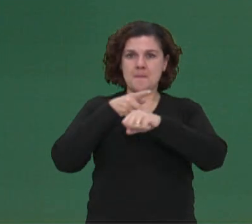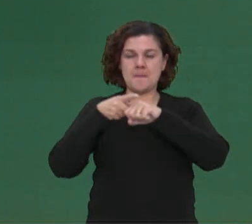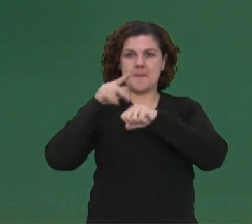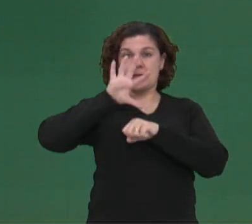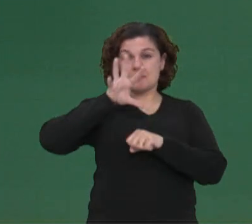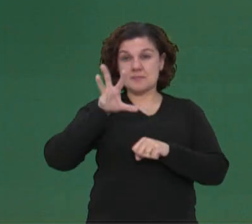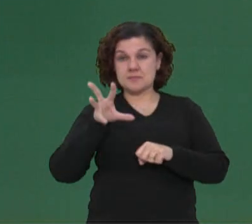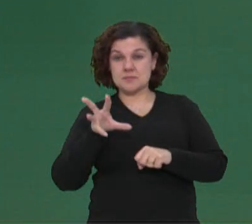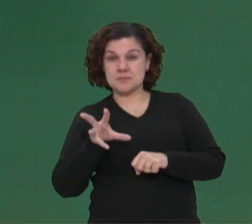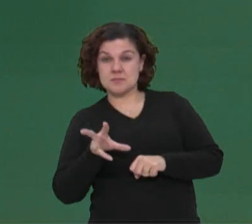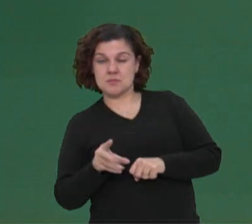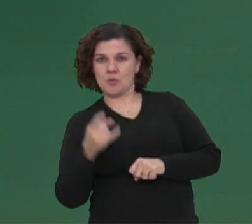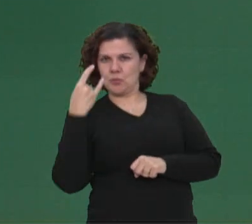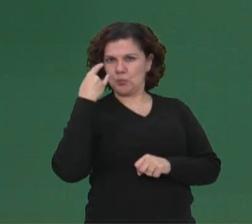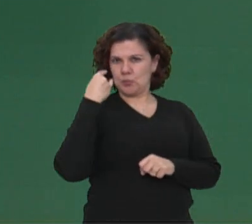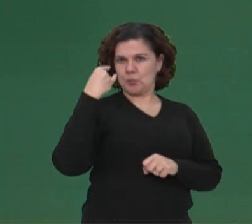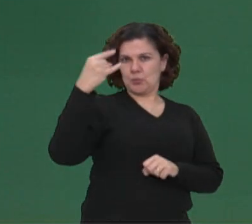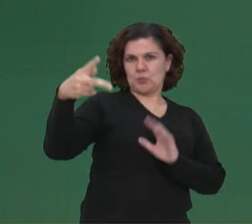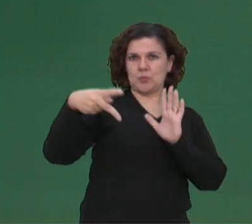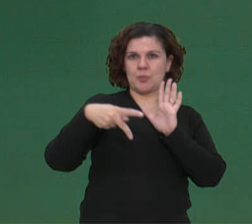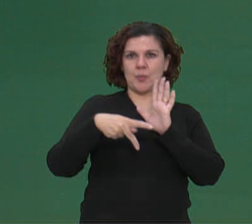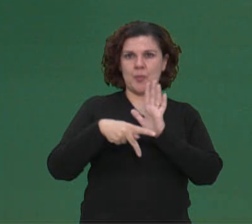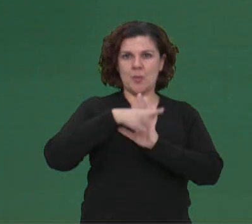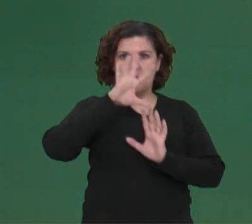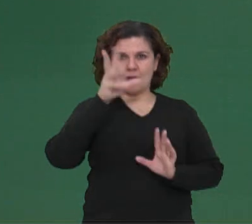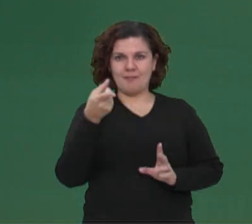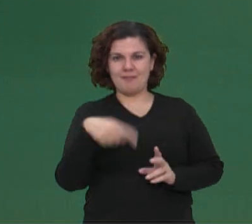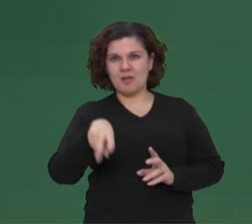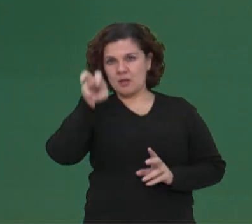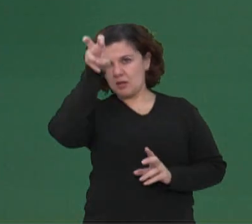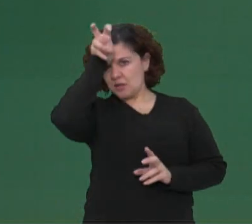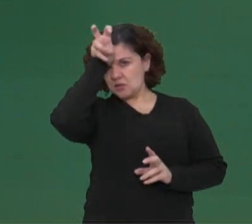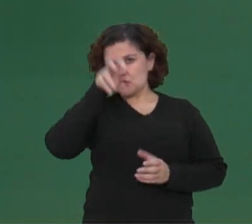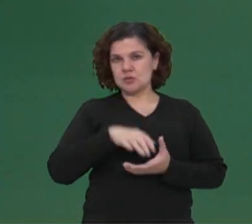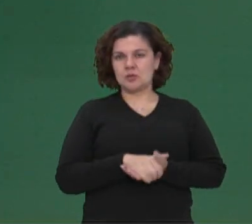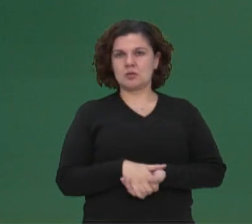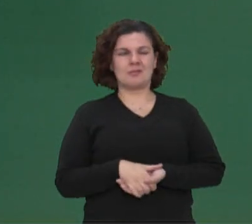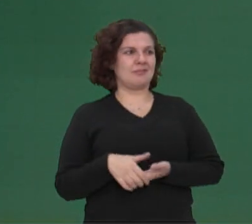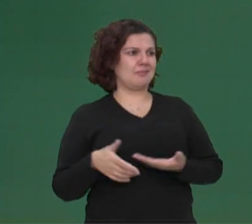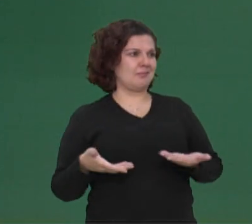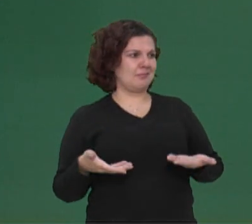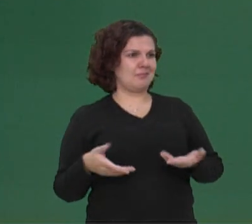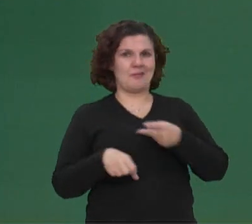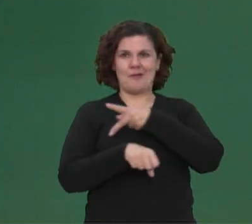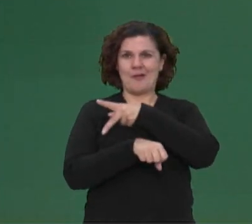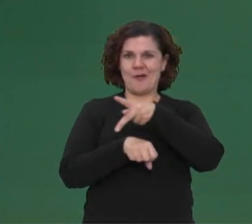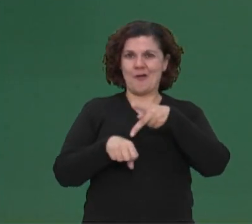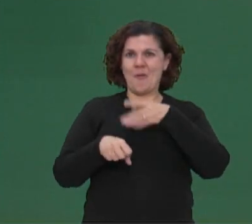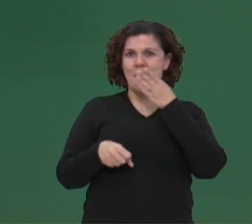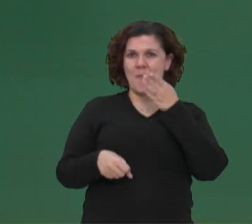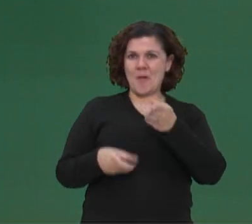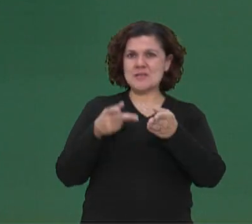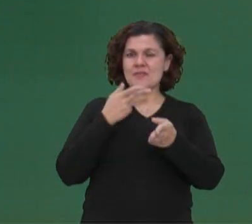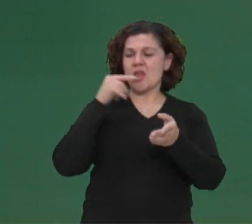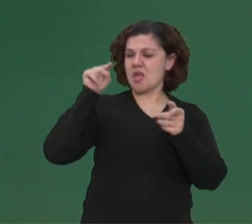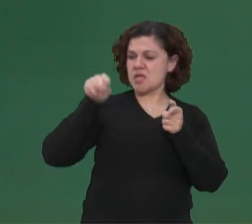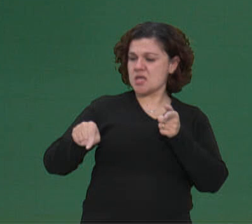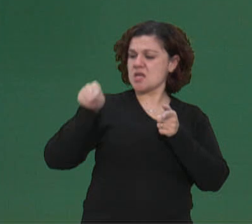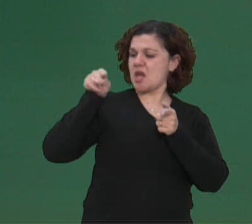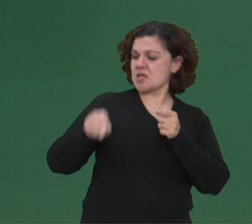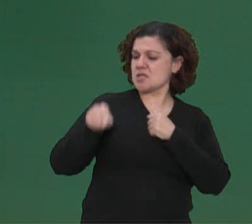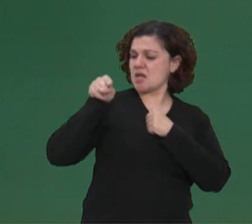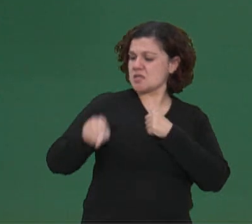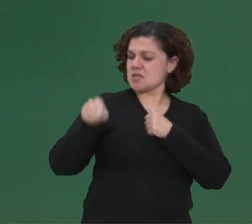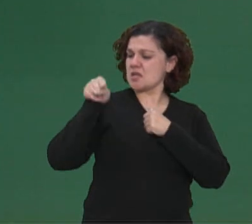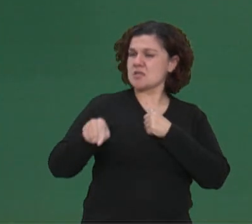africanos de destaque para a economia do continente é o Egito. Qual é o país de destaque que eu falei tantas vezes e